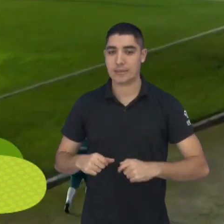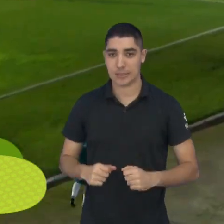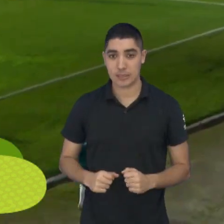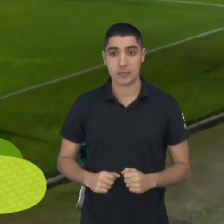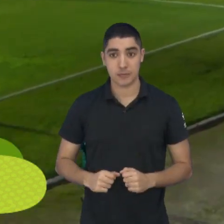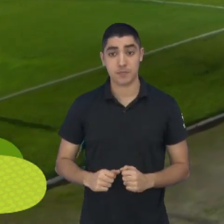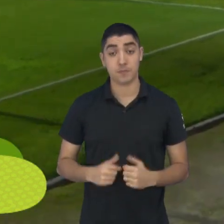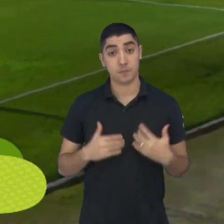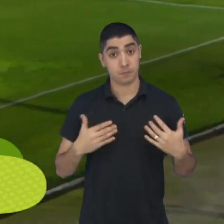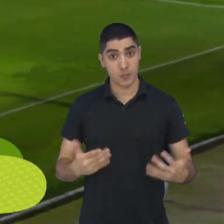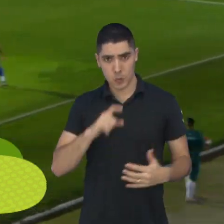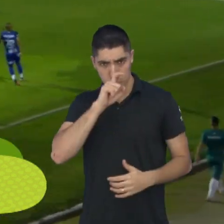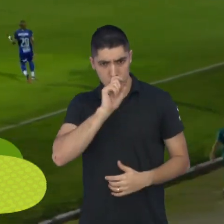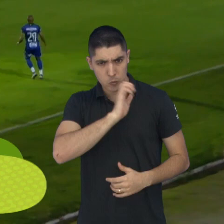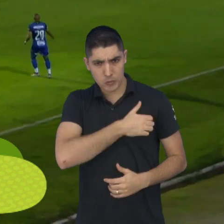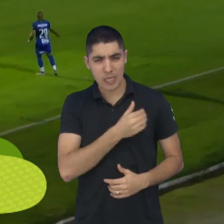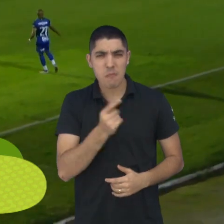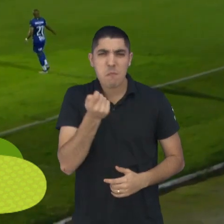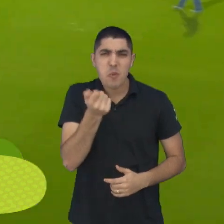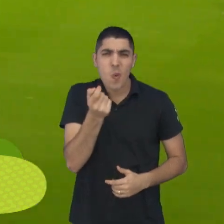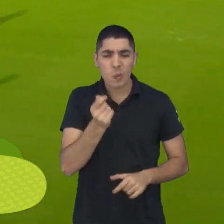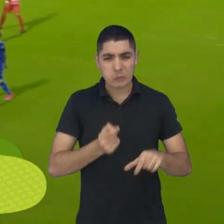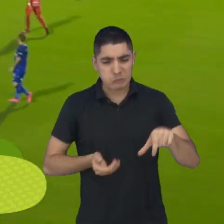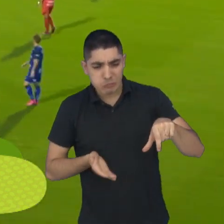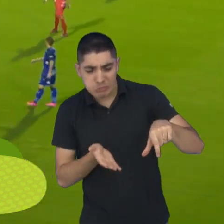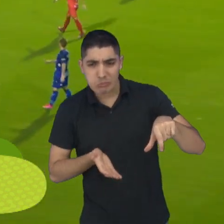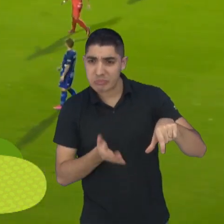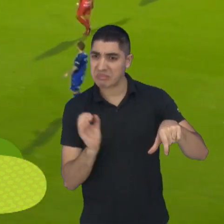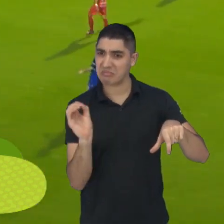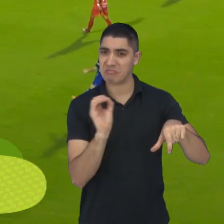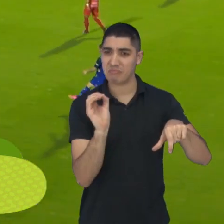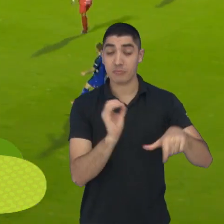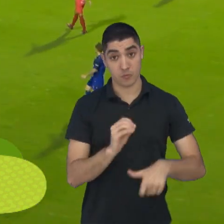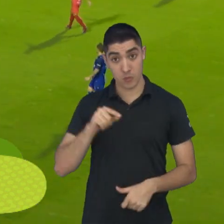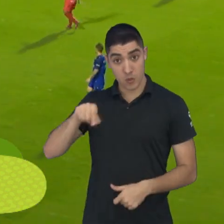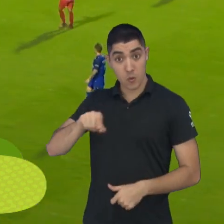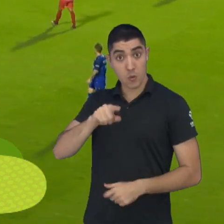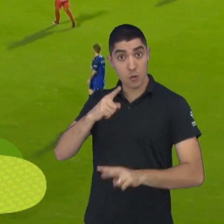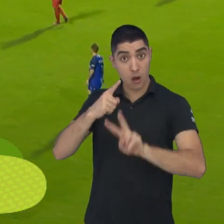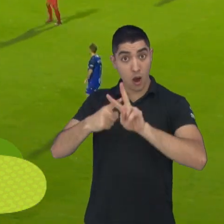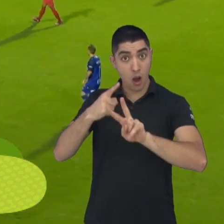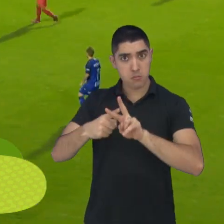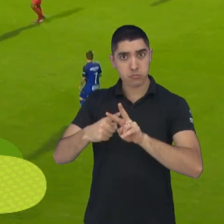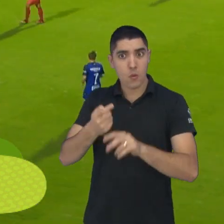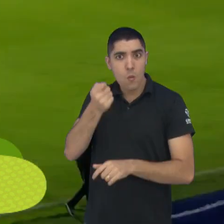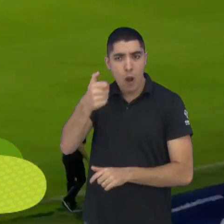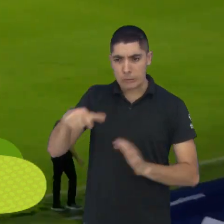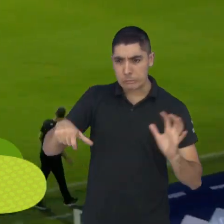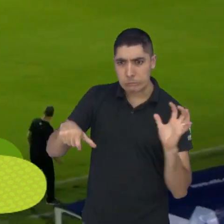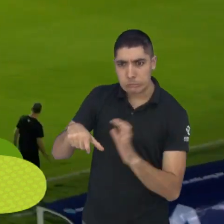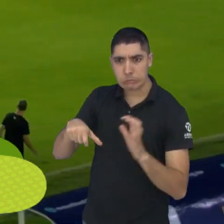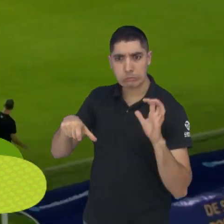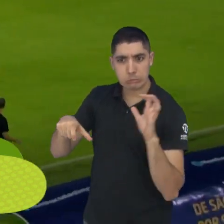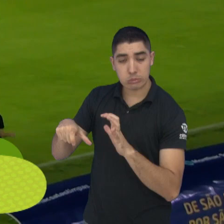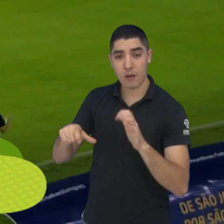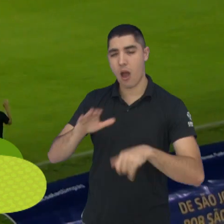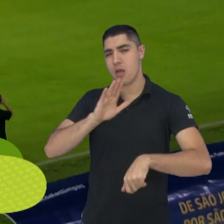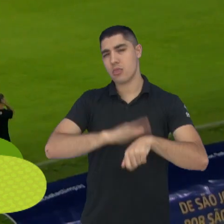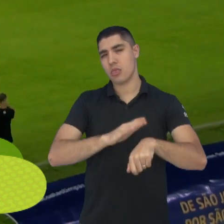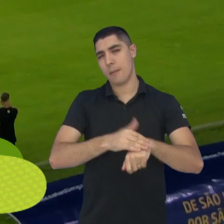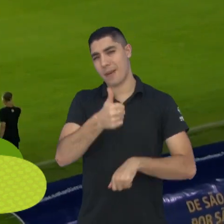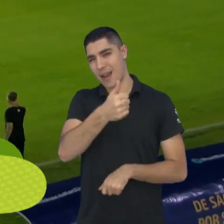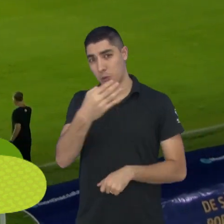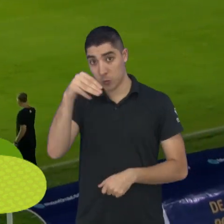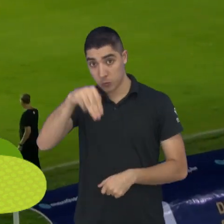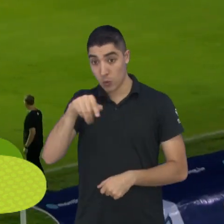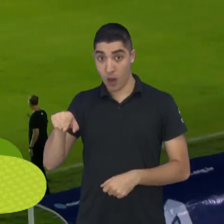E enquanto o São José pouco criava, o Capivariano tinha as chances mais agudas. Só aos 14